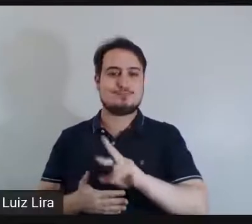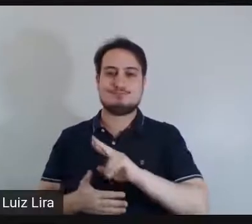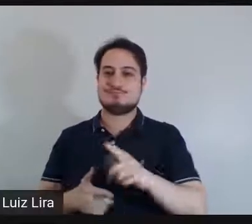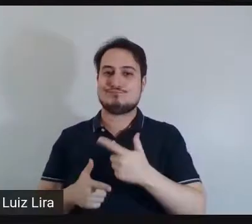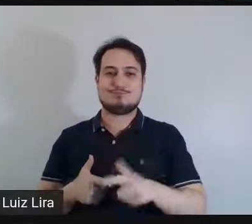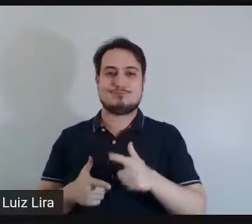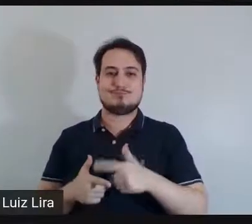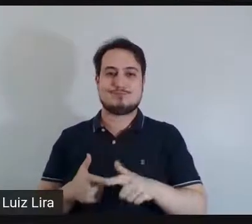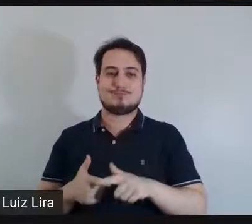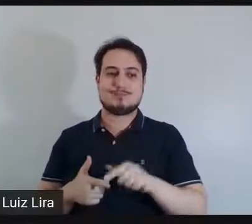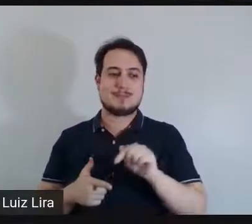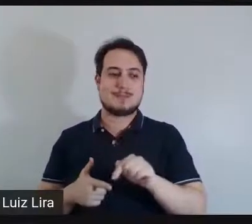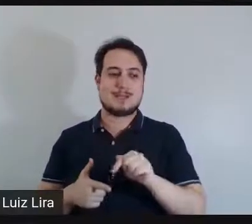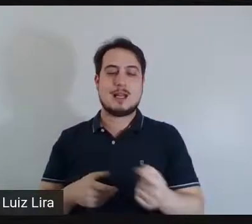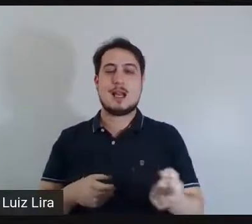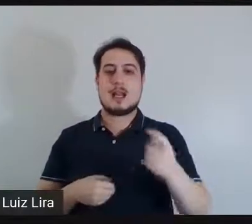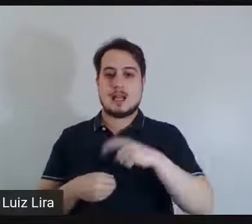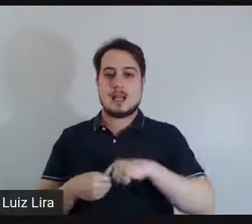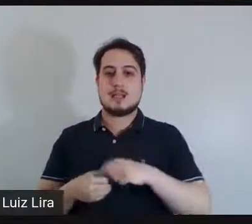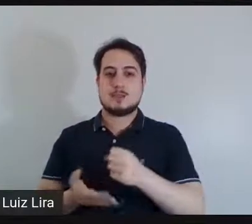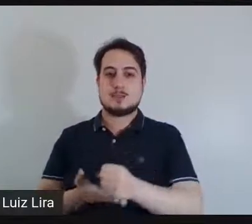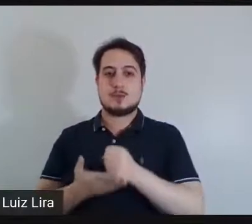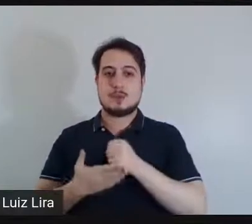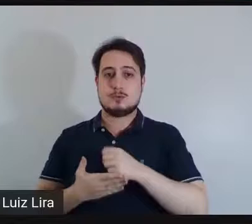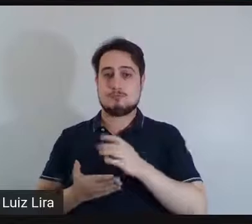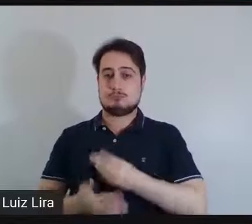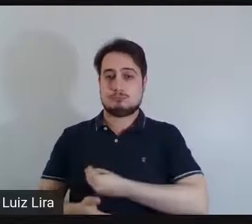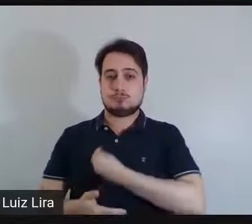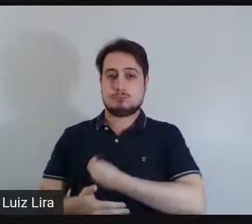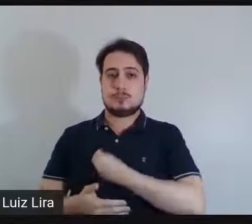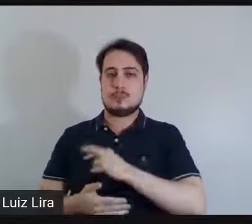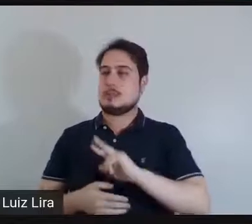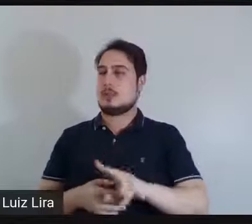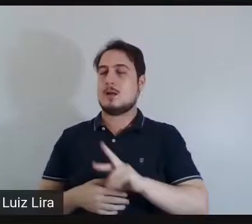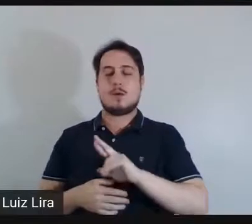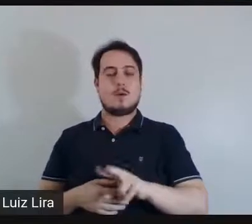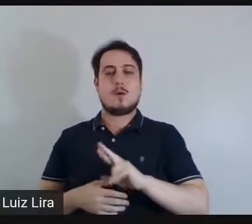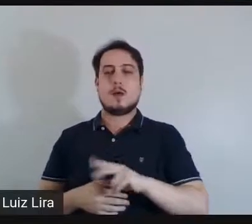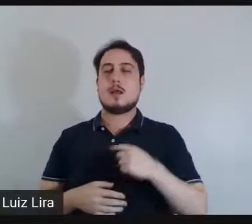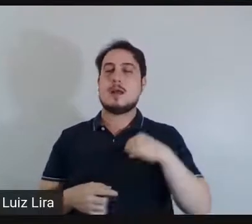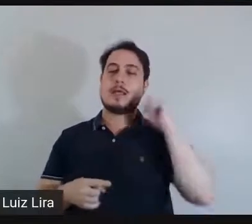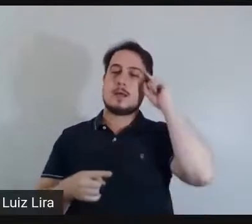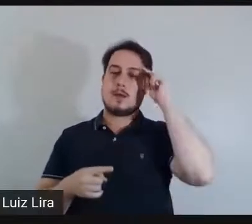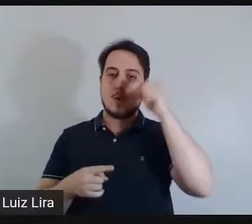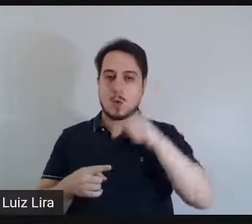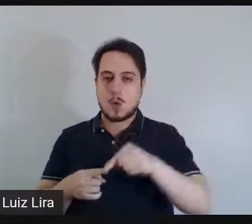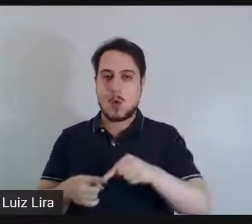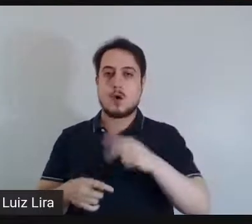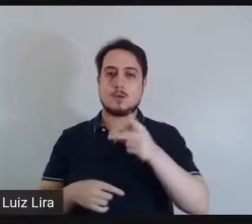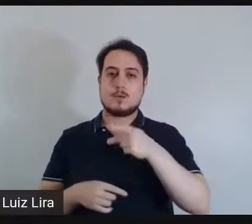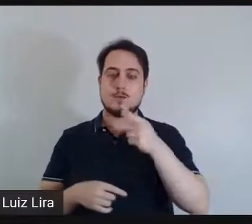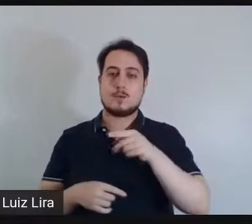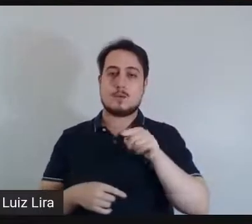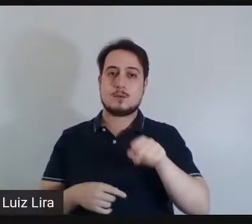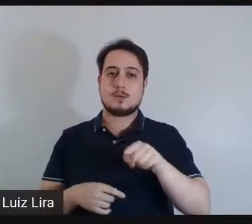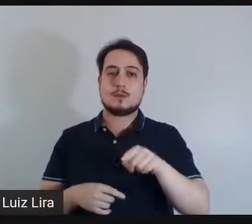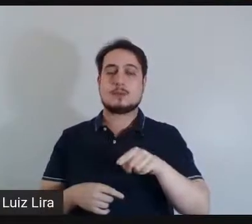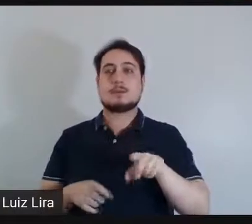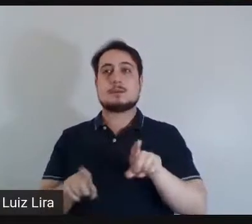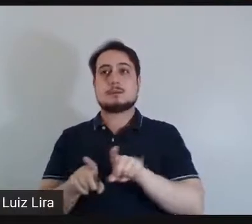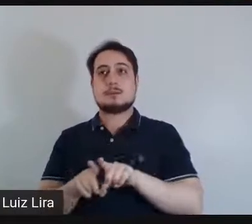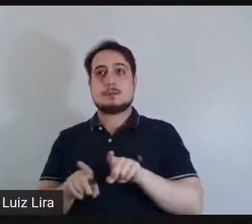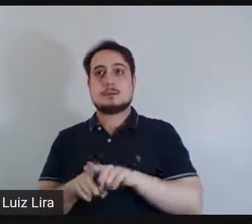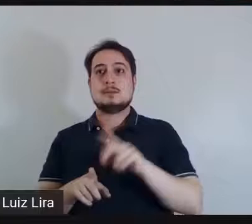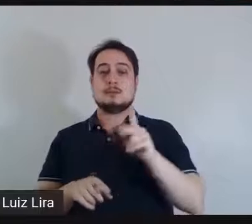concordo com o João, que ele veio para a existência, não é isso. Então, eu concordo com a fala dele e discordo de quem acha que